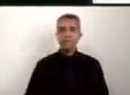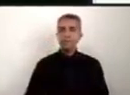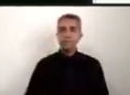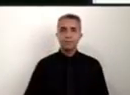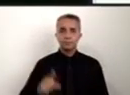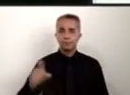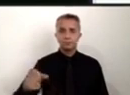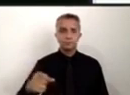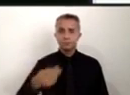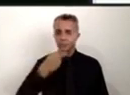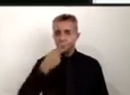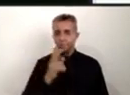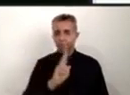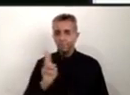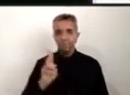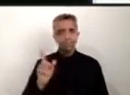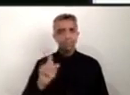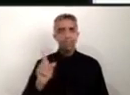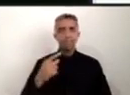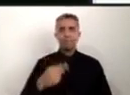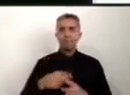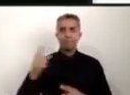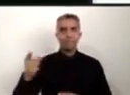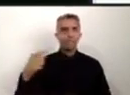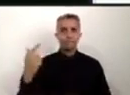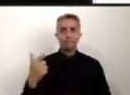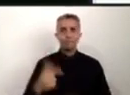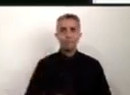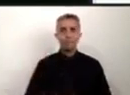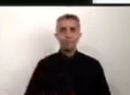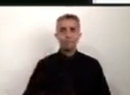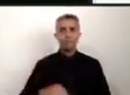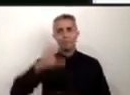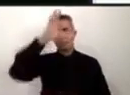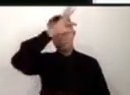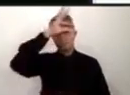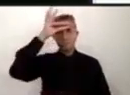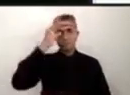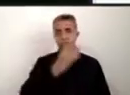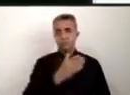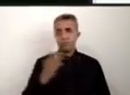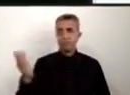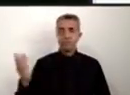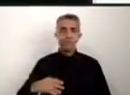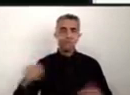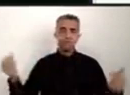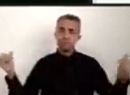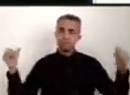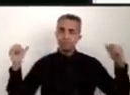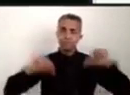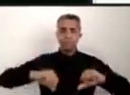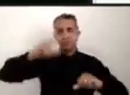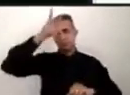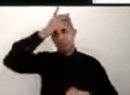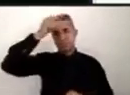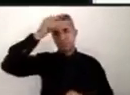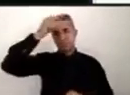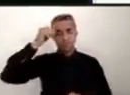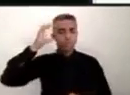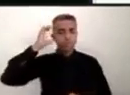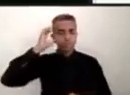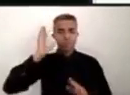nomes porque isso não existiu. Emanuel Pinheiro, além de ser considerado o pior prefeito que Cuiabá já teve, também